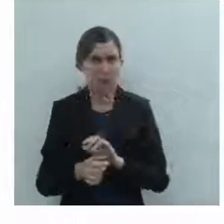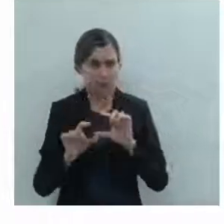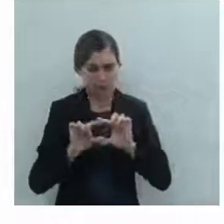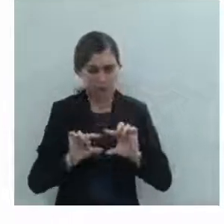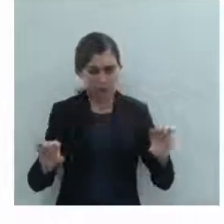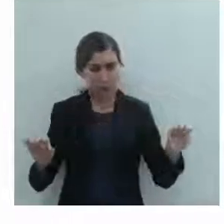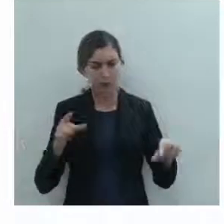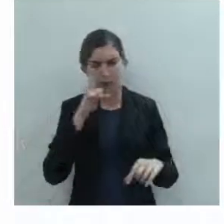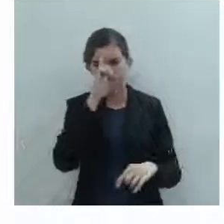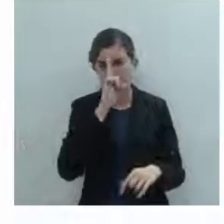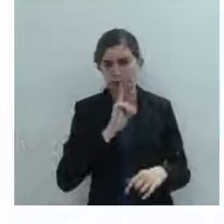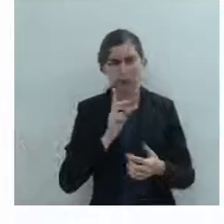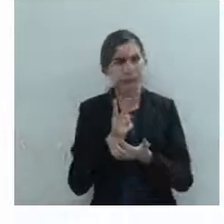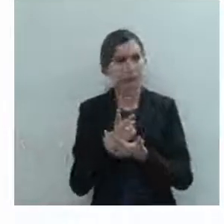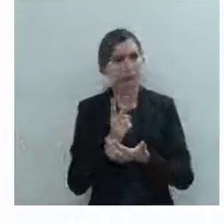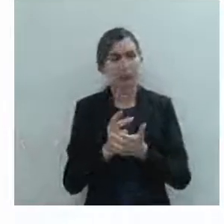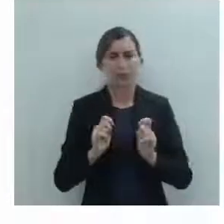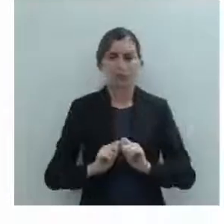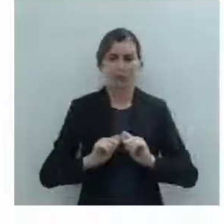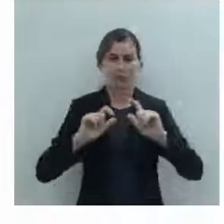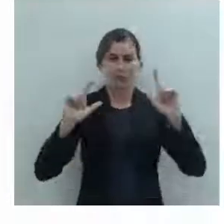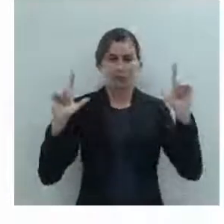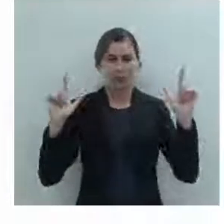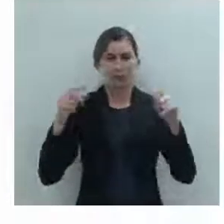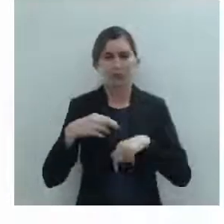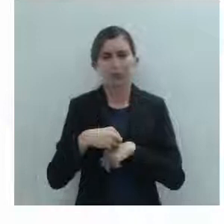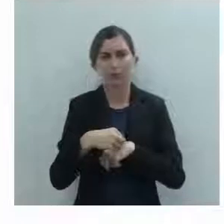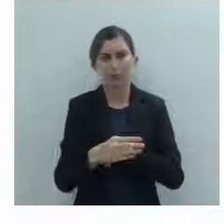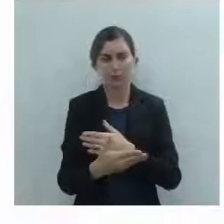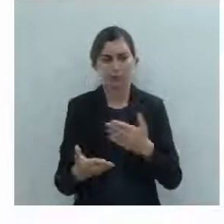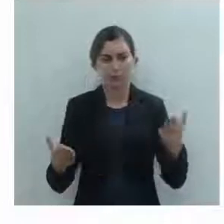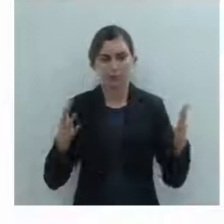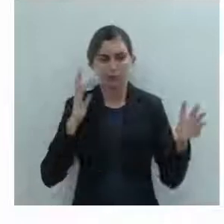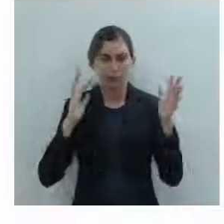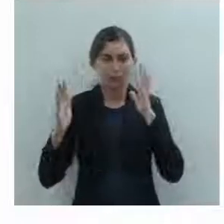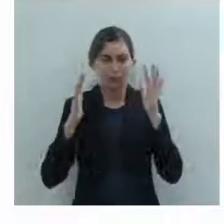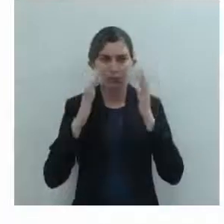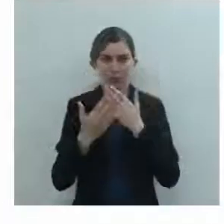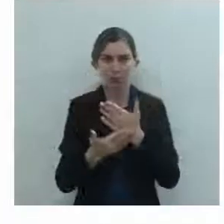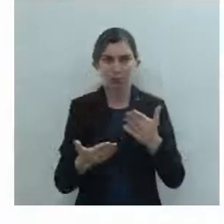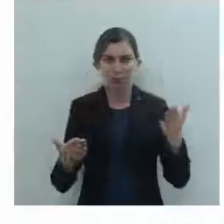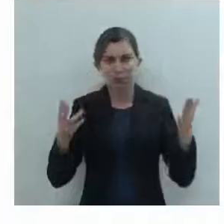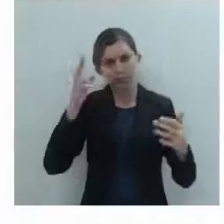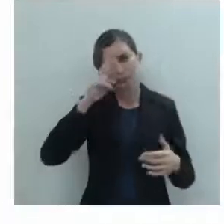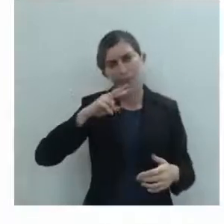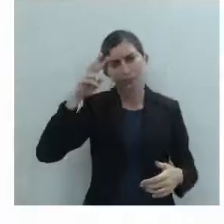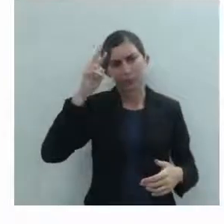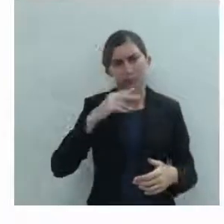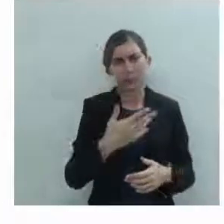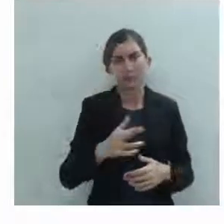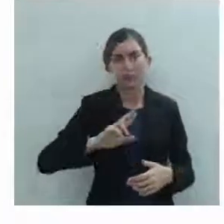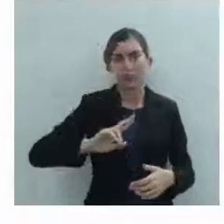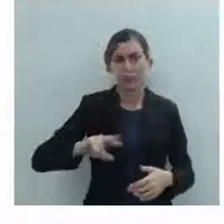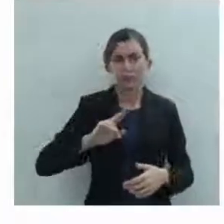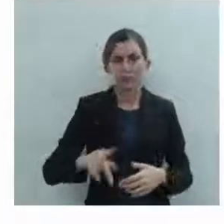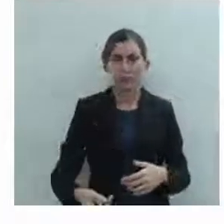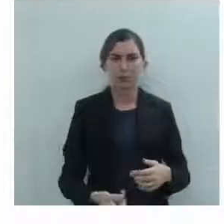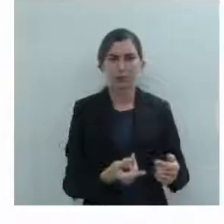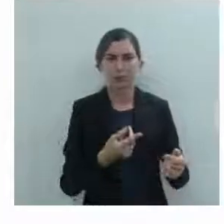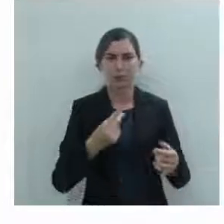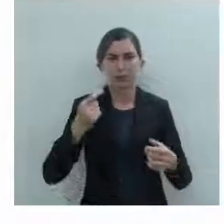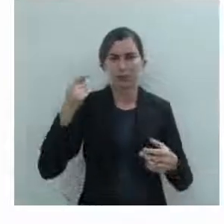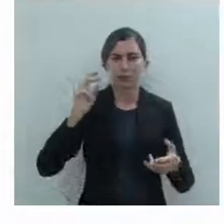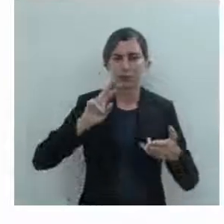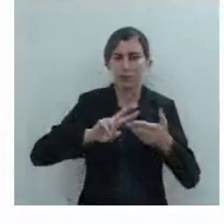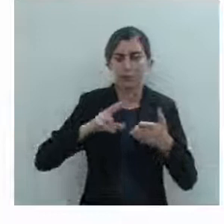no quadrinho Amarelo toda vez que ele aparecer ele traz algo para gente refletir a história não é prisioneira